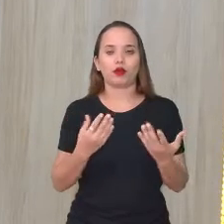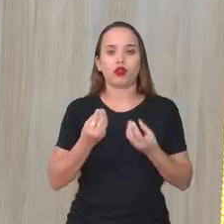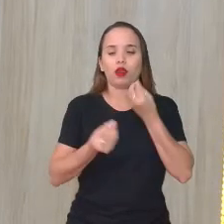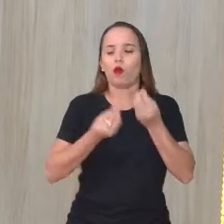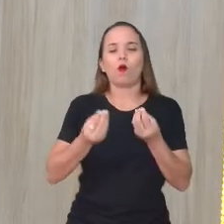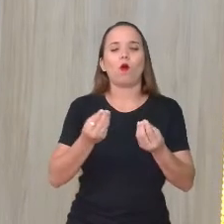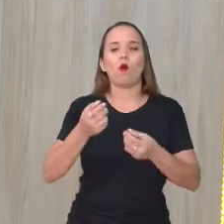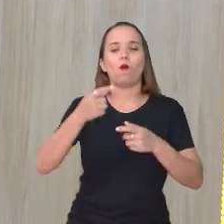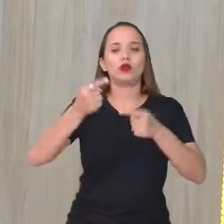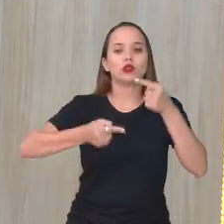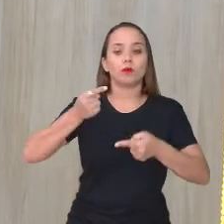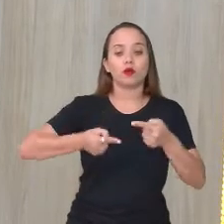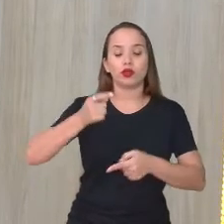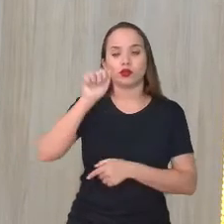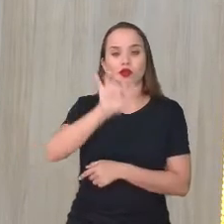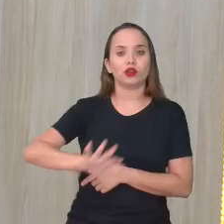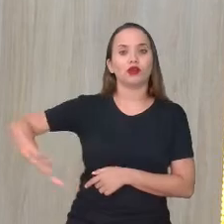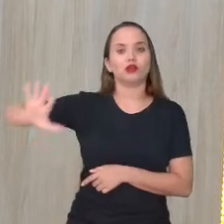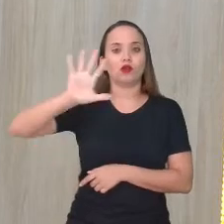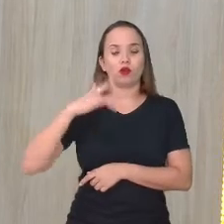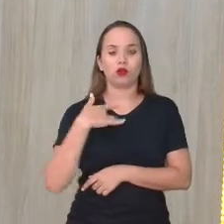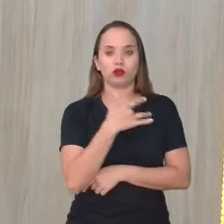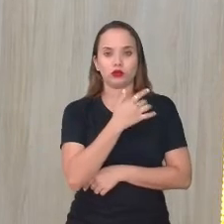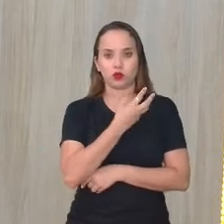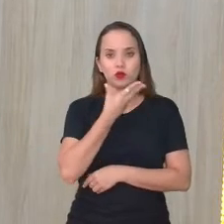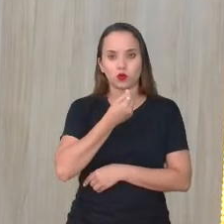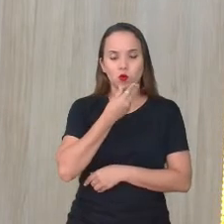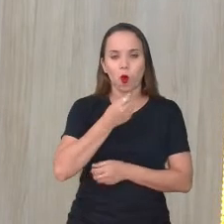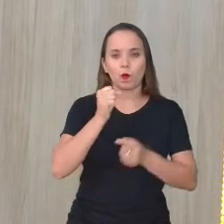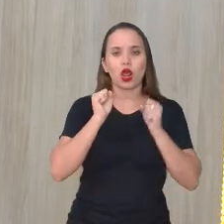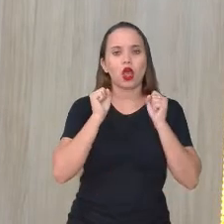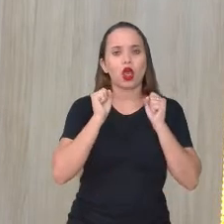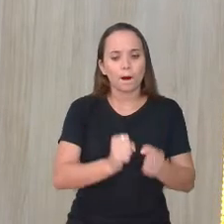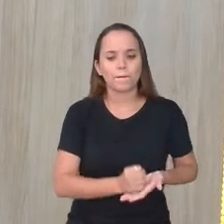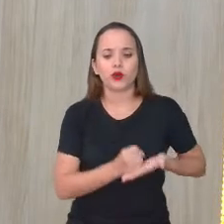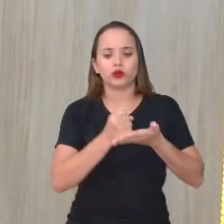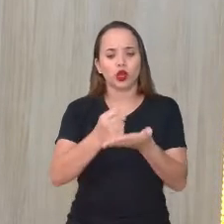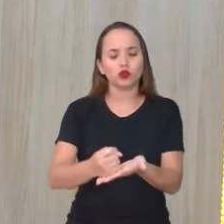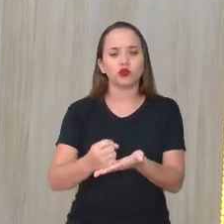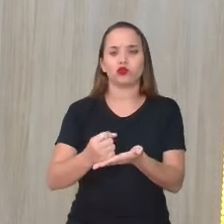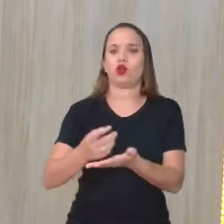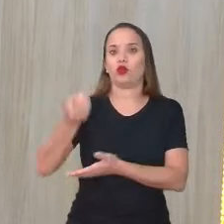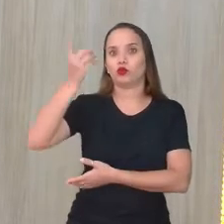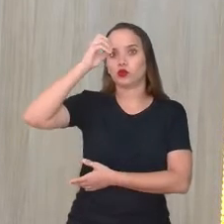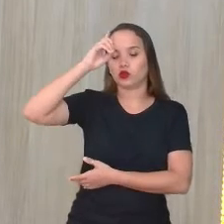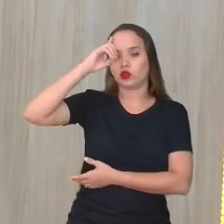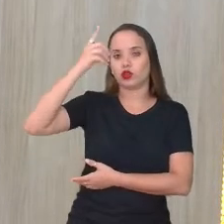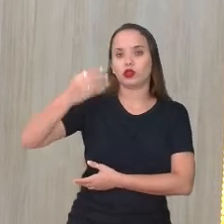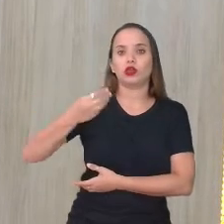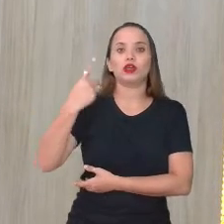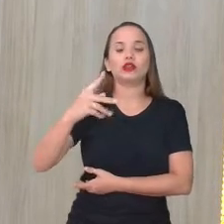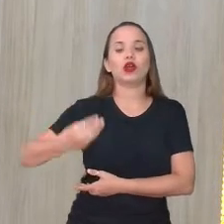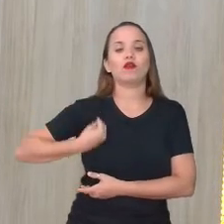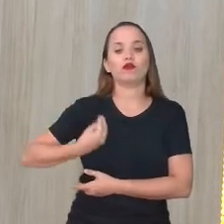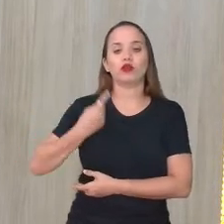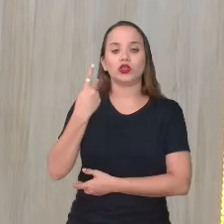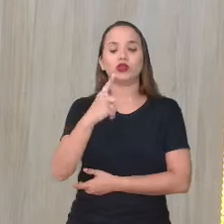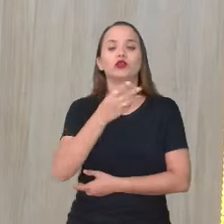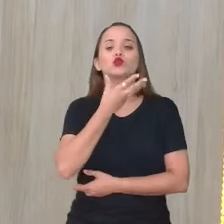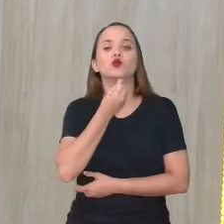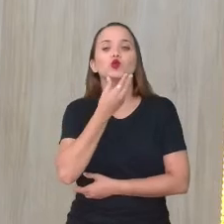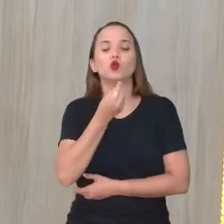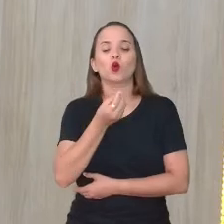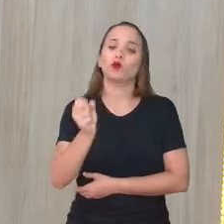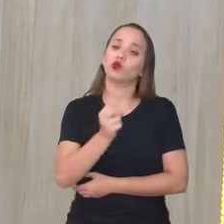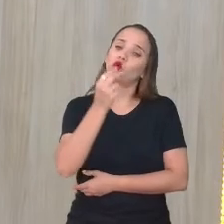essa Política Nacional da Saúde do Homem pode contribuir para o dia a dia dos homens que você conhece? Ou até para você, para o seu